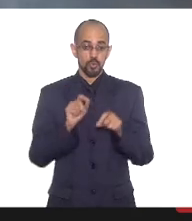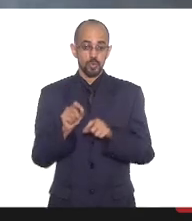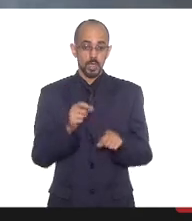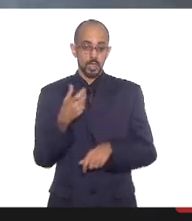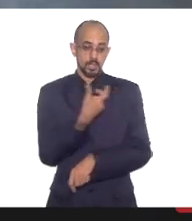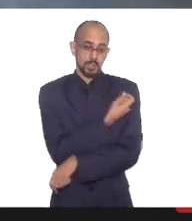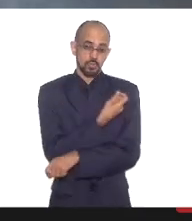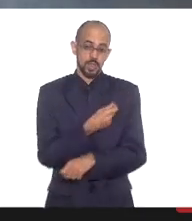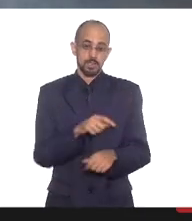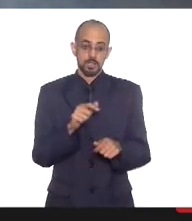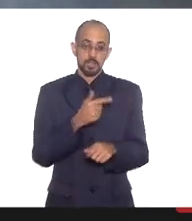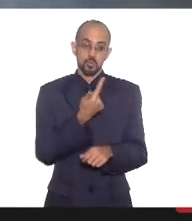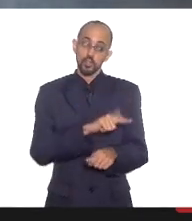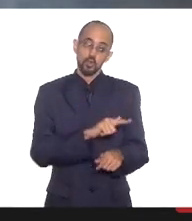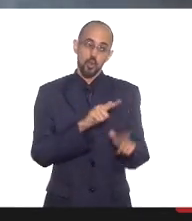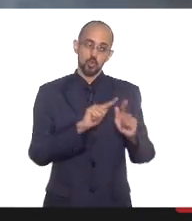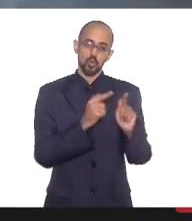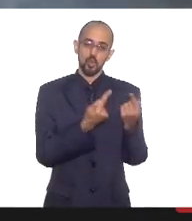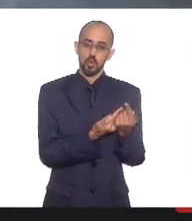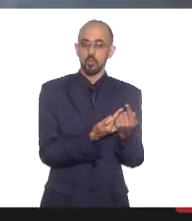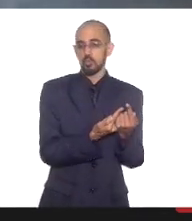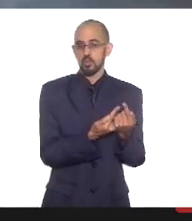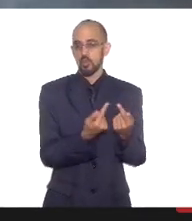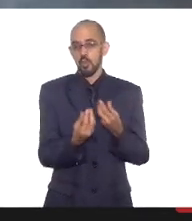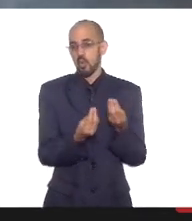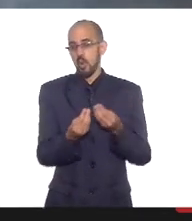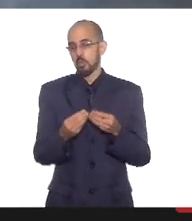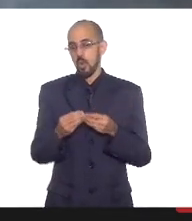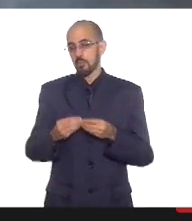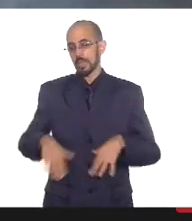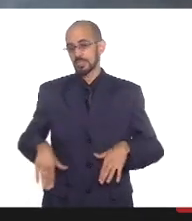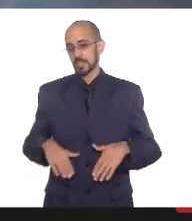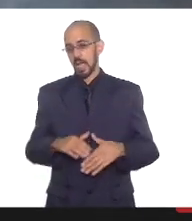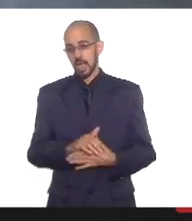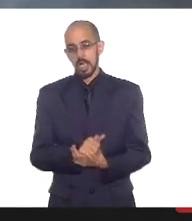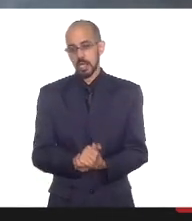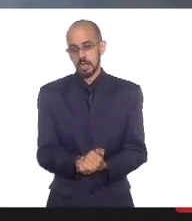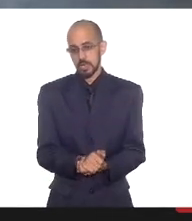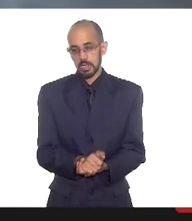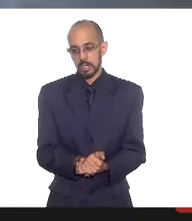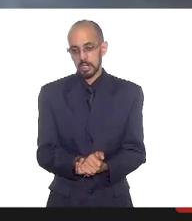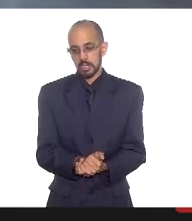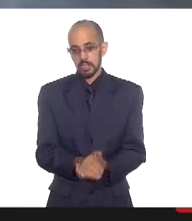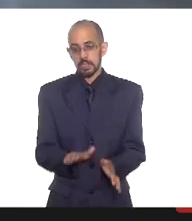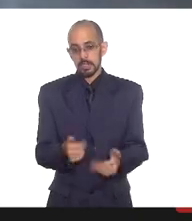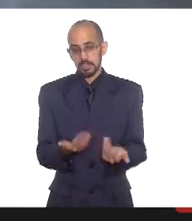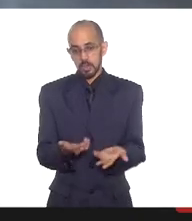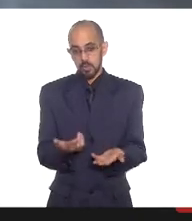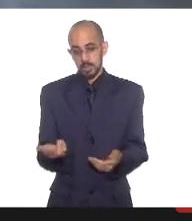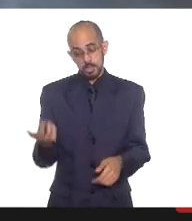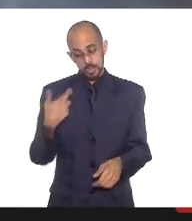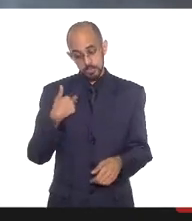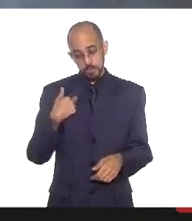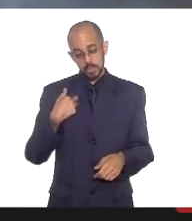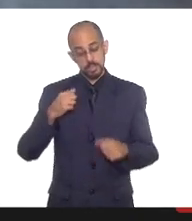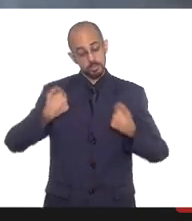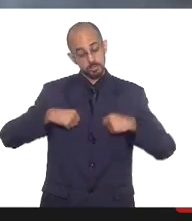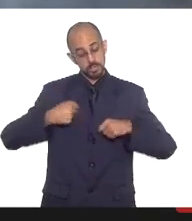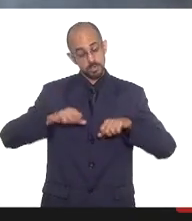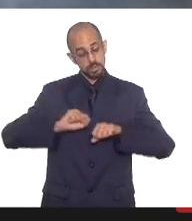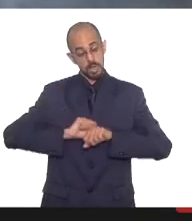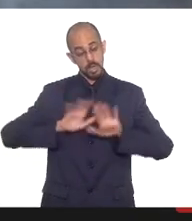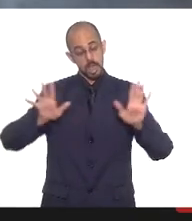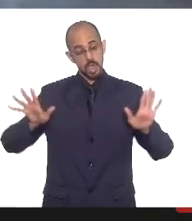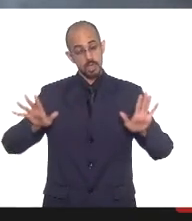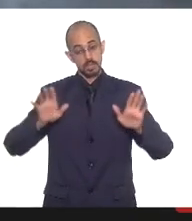saíram de outro grupo e como compensar Esse grupo é muitas respostas precisam vir à tona essas